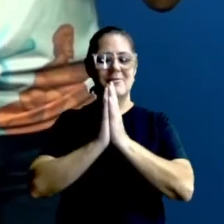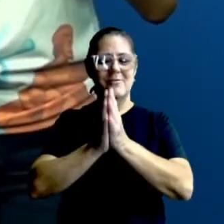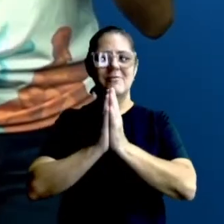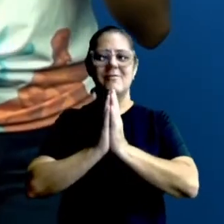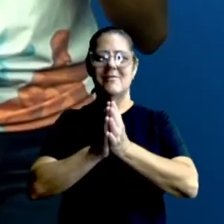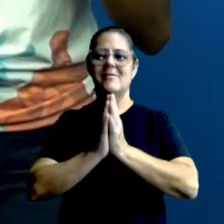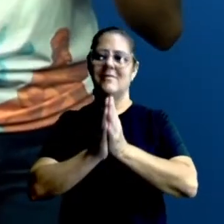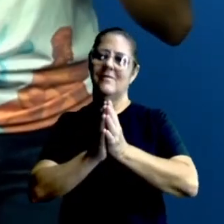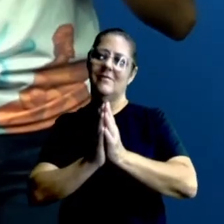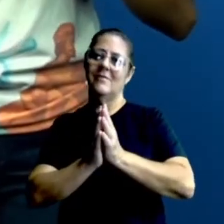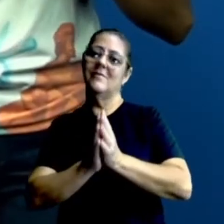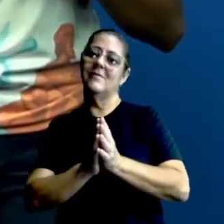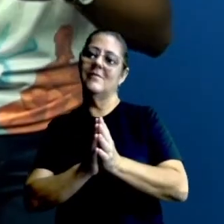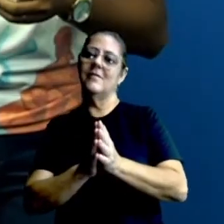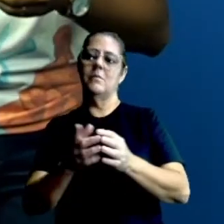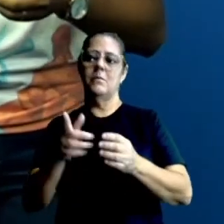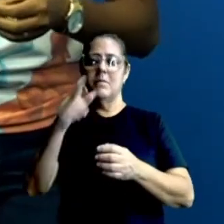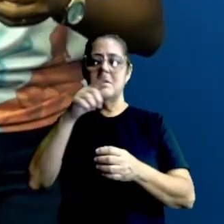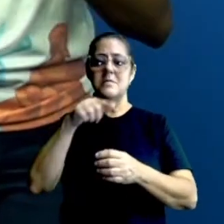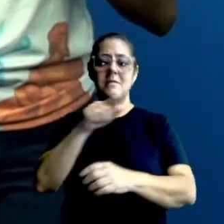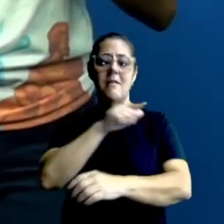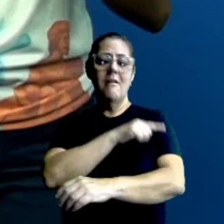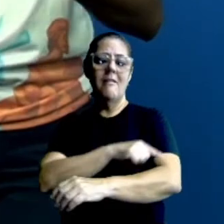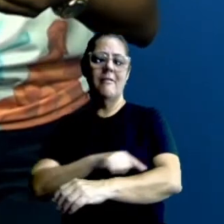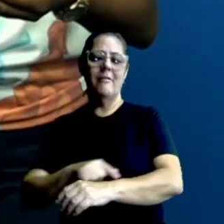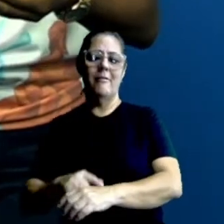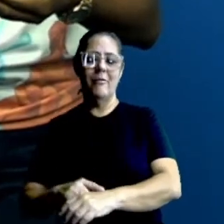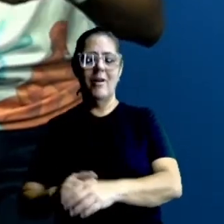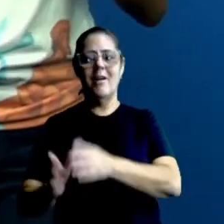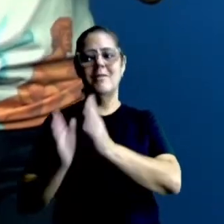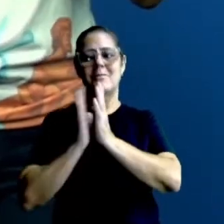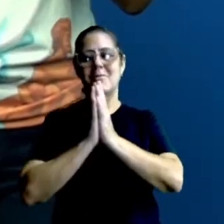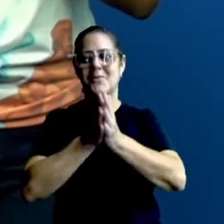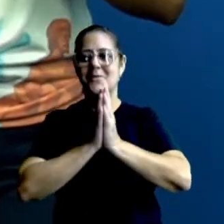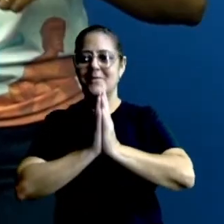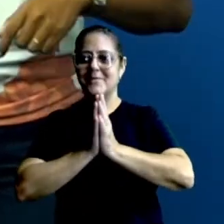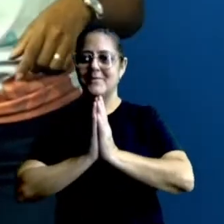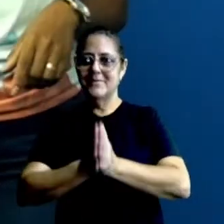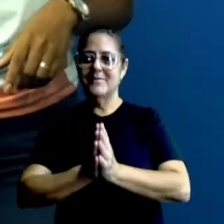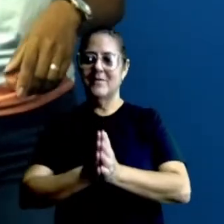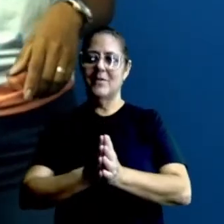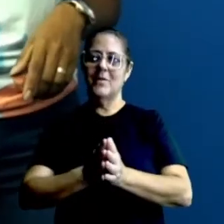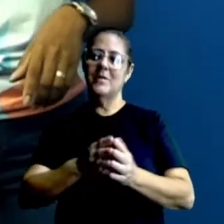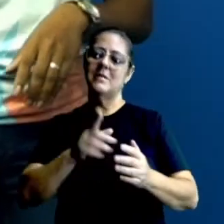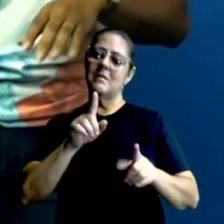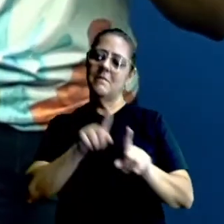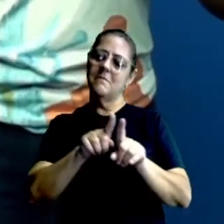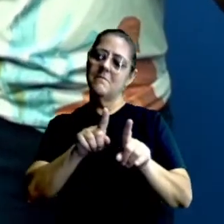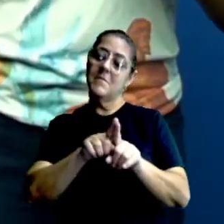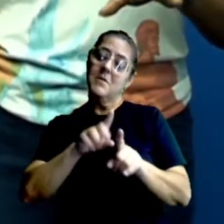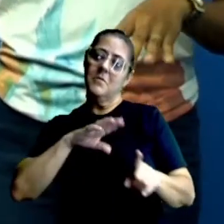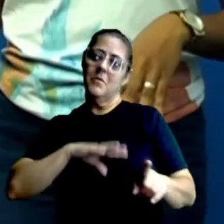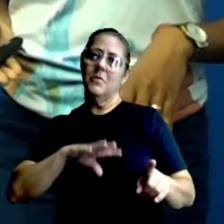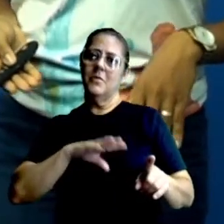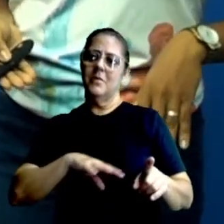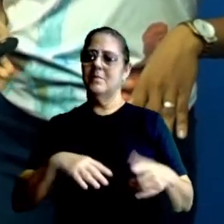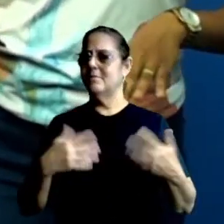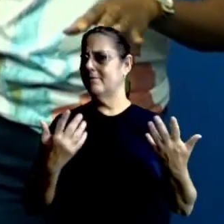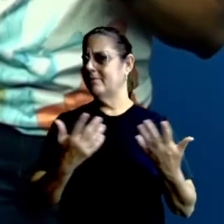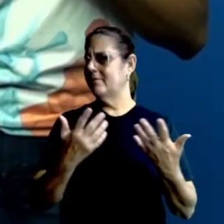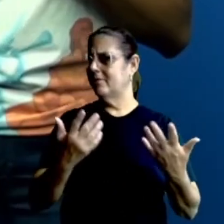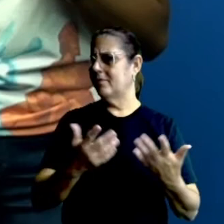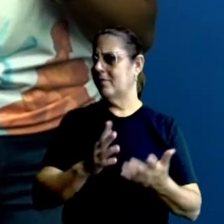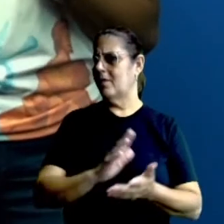favor que você é tão educado que você usa sempre a expressão de por favor isso na nossa língua portuguesa também agora